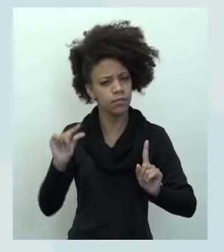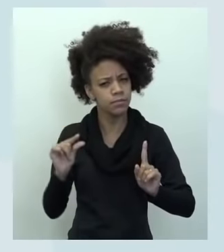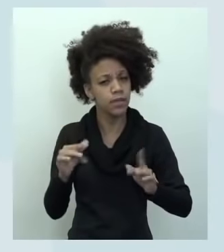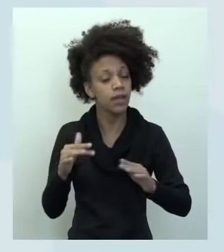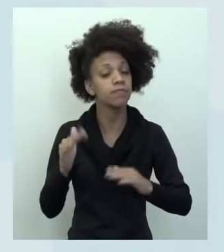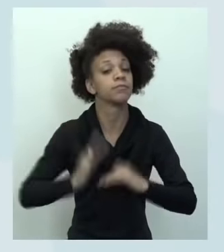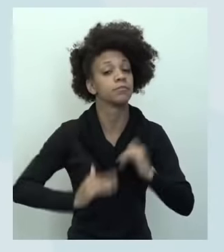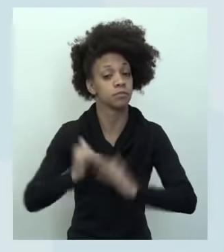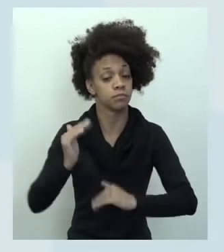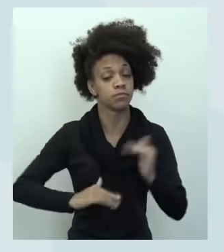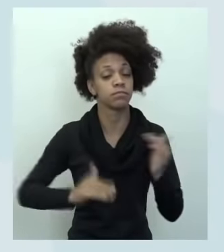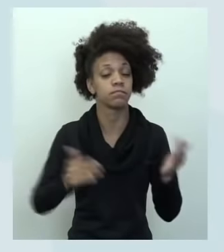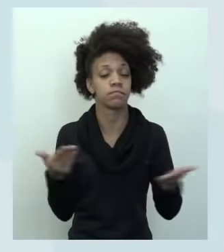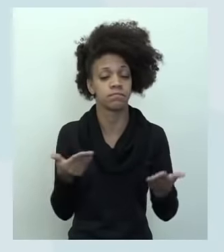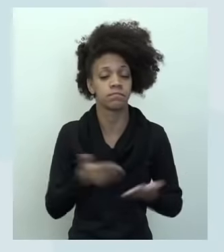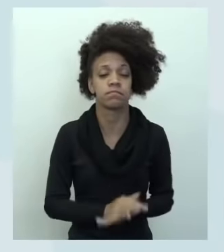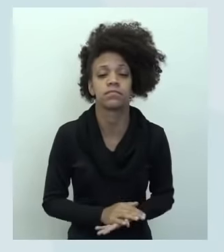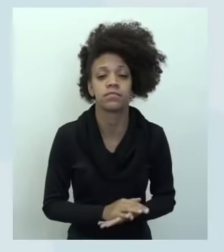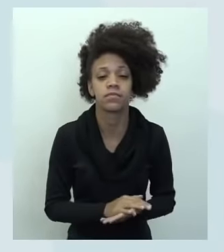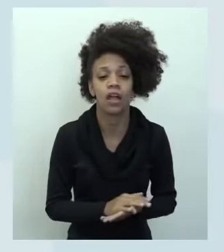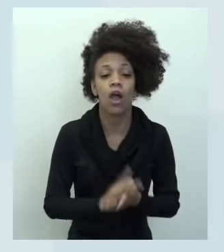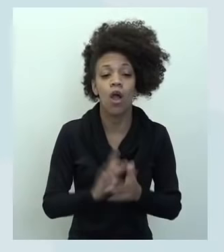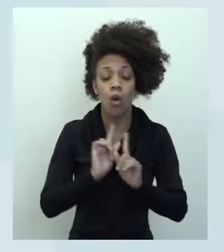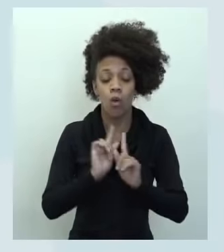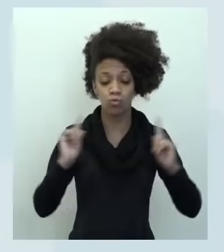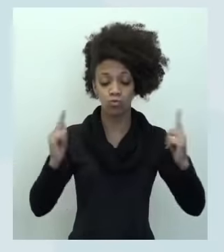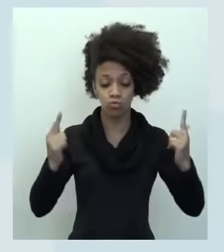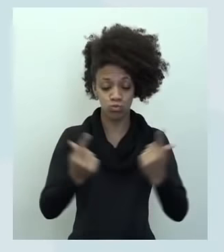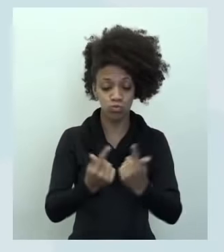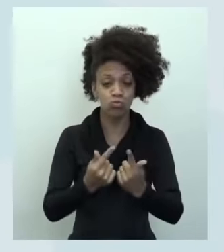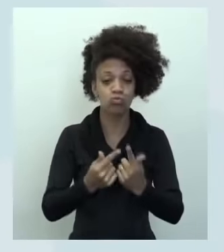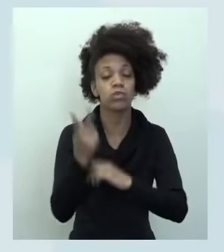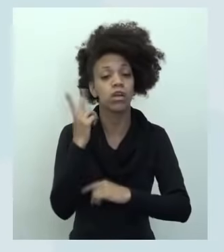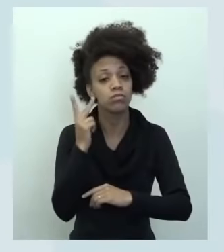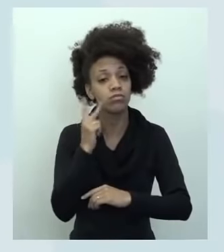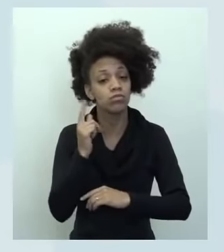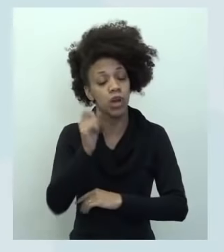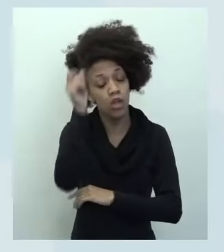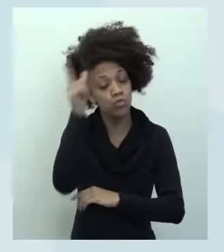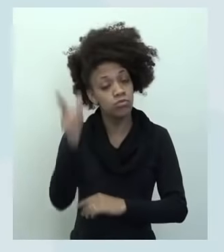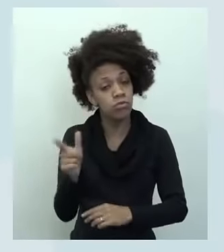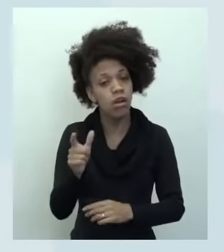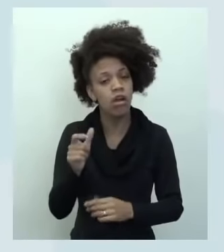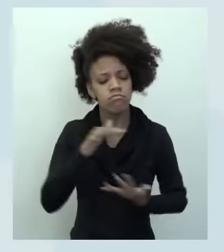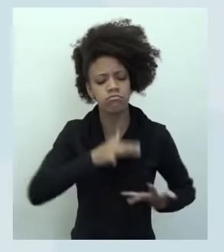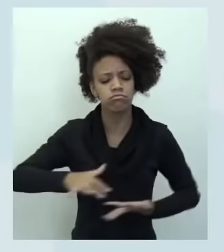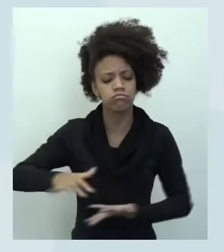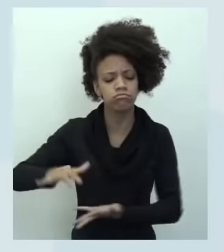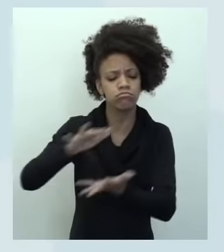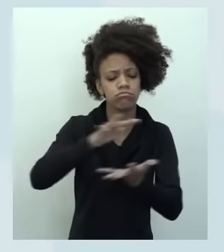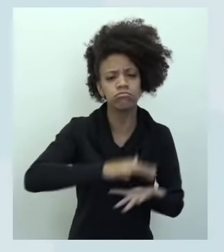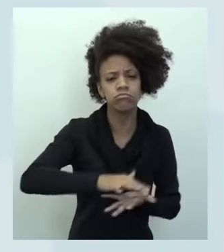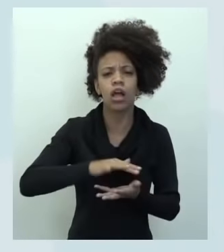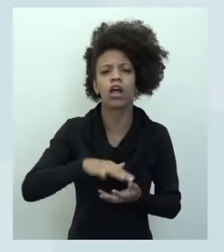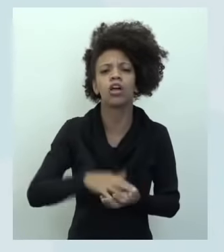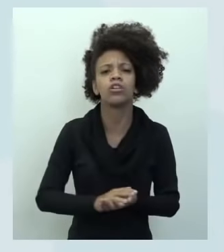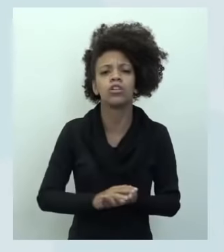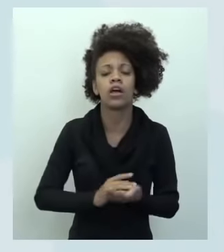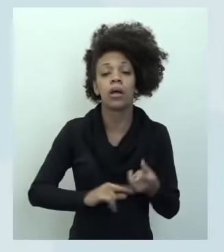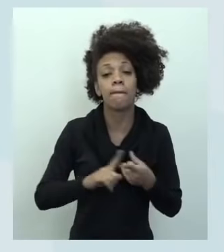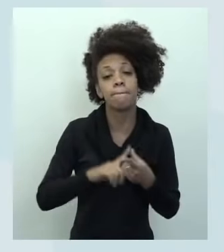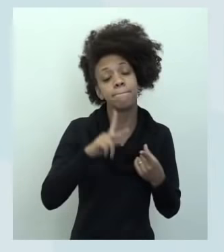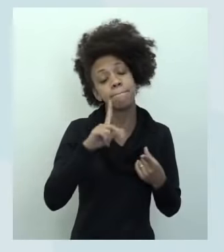com isso hoje. Dos aspectos geográficos naturais, culturais, artificiais, de toda a superfície, planisfério